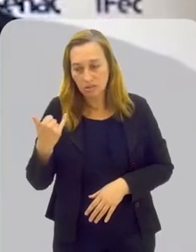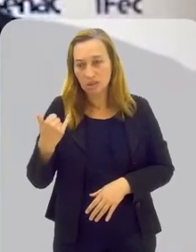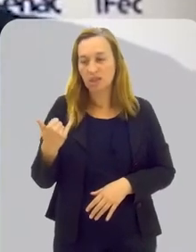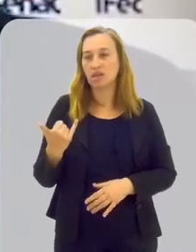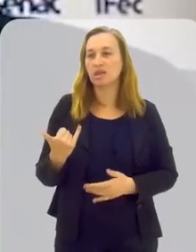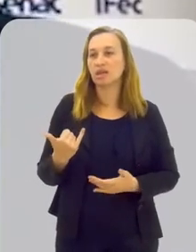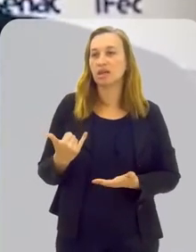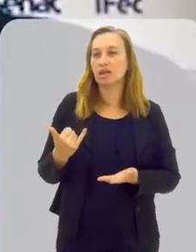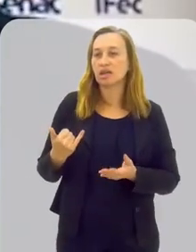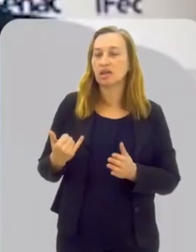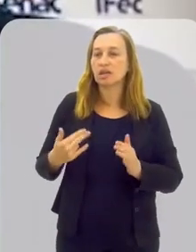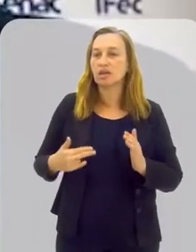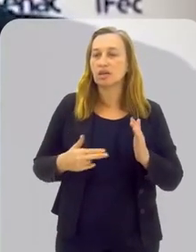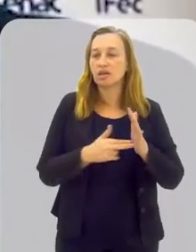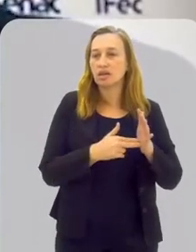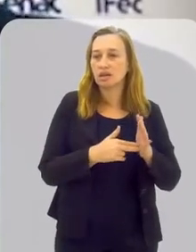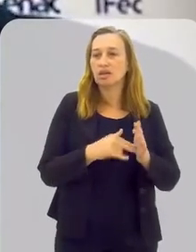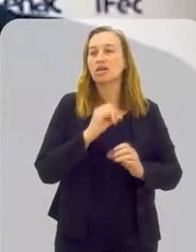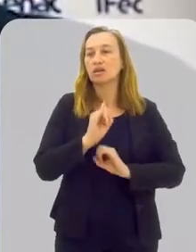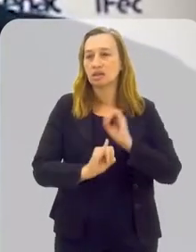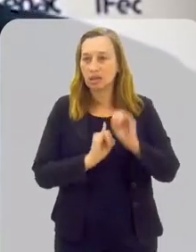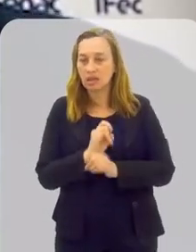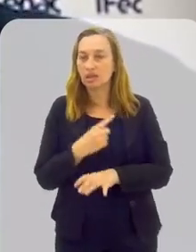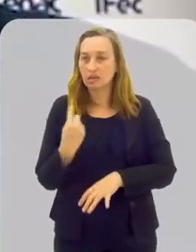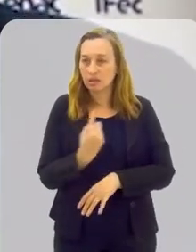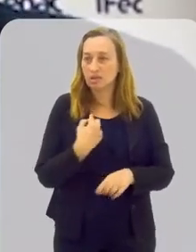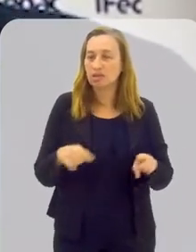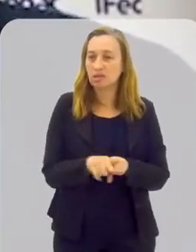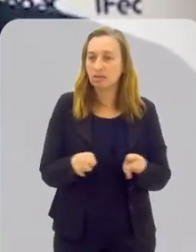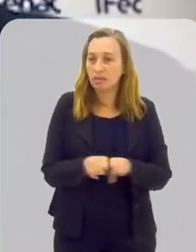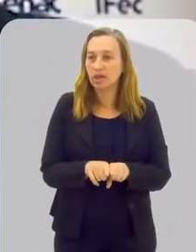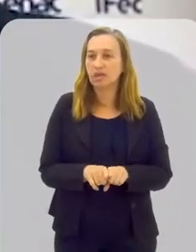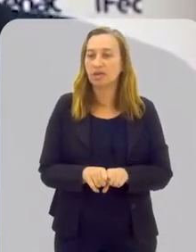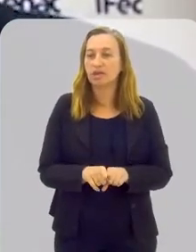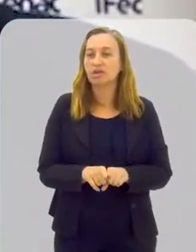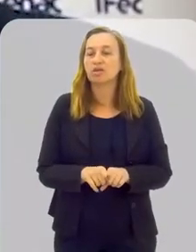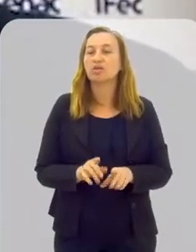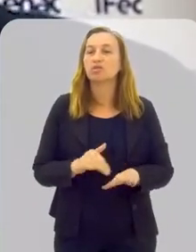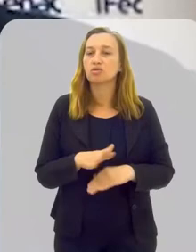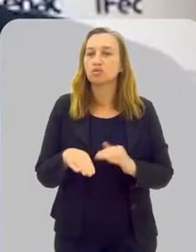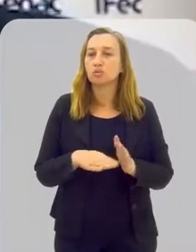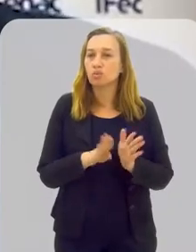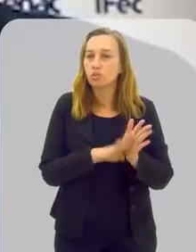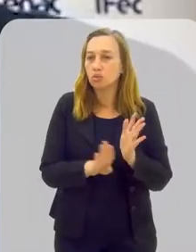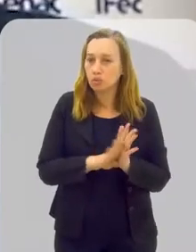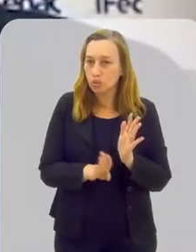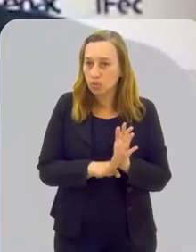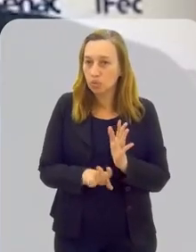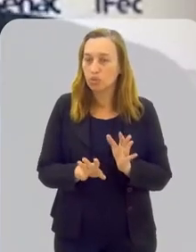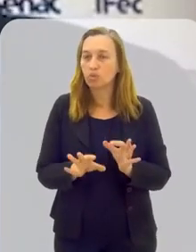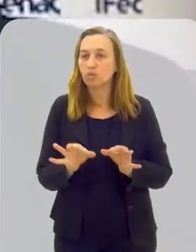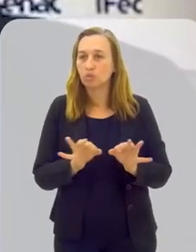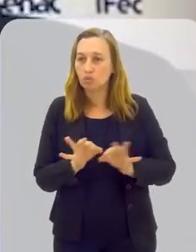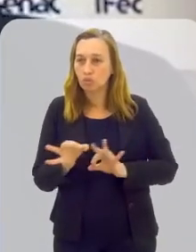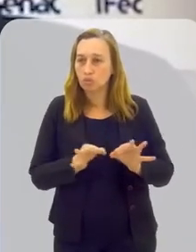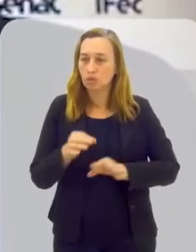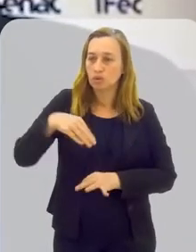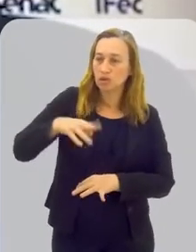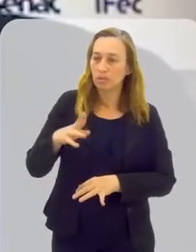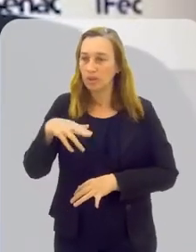preciso que o cliente me dê uma tomada eu ligo ela na tomada ela é ligada na internet na internet também é Nossa então todo o